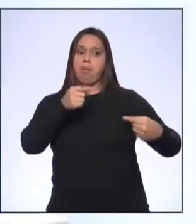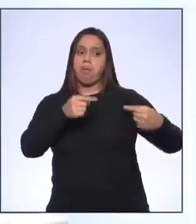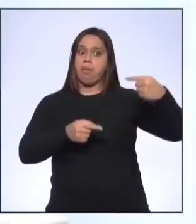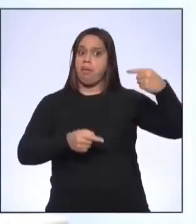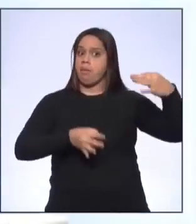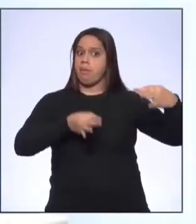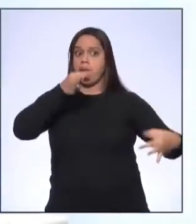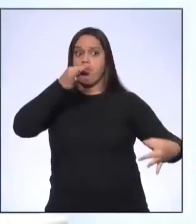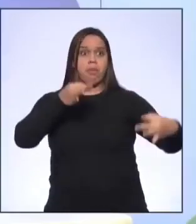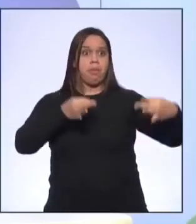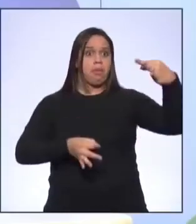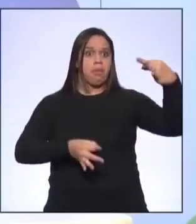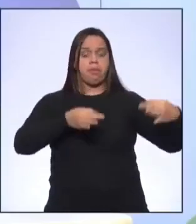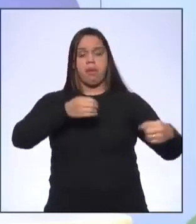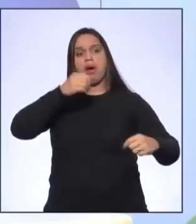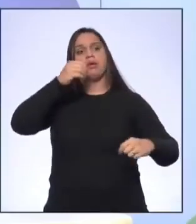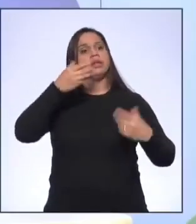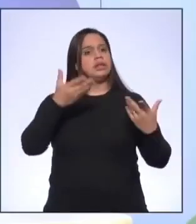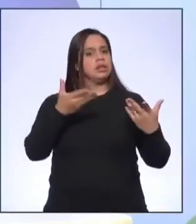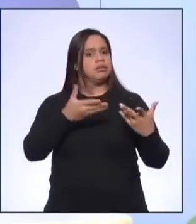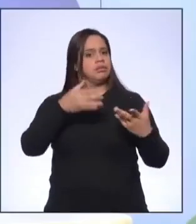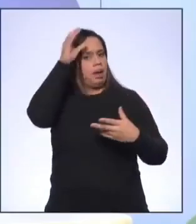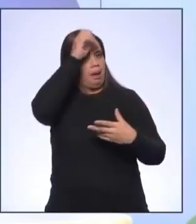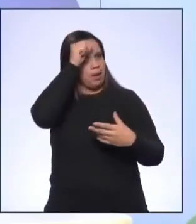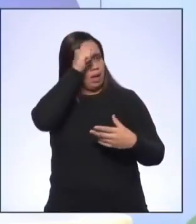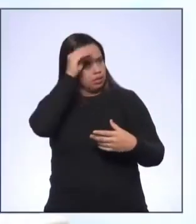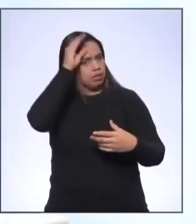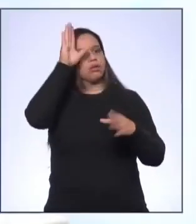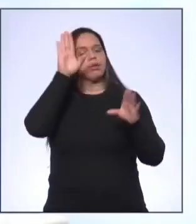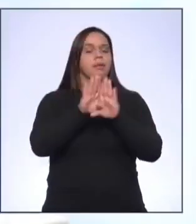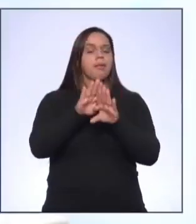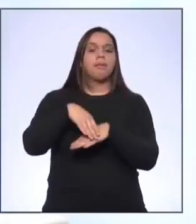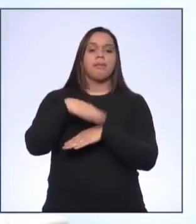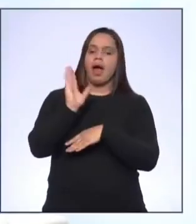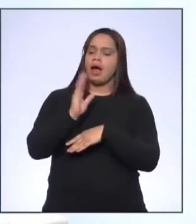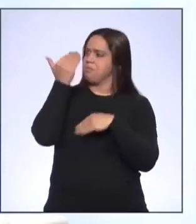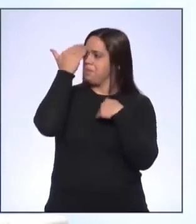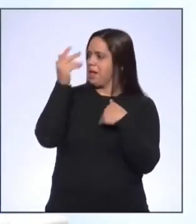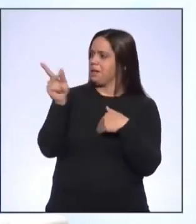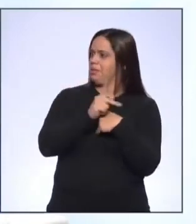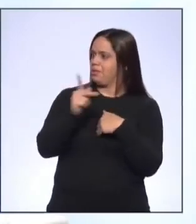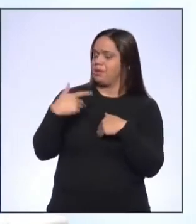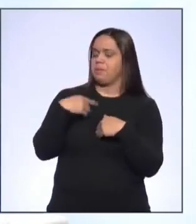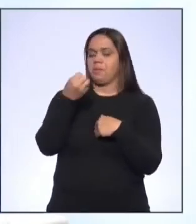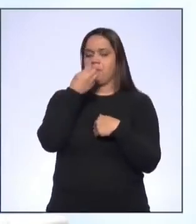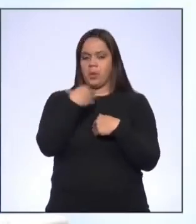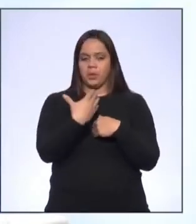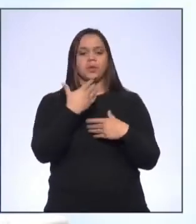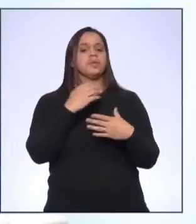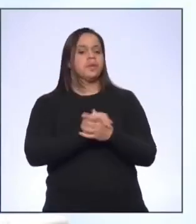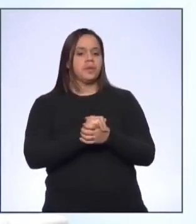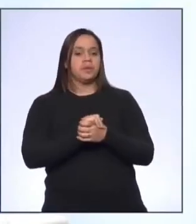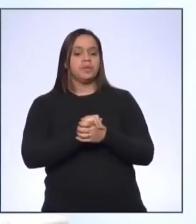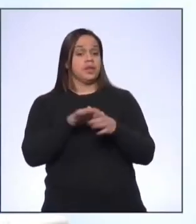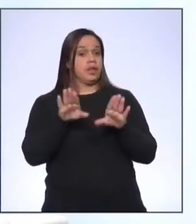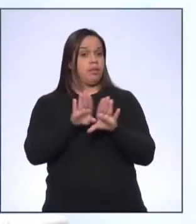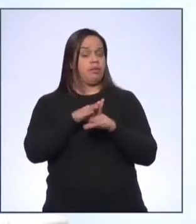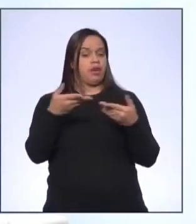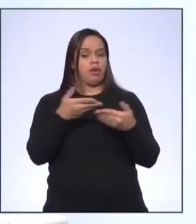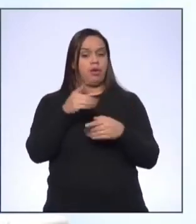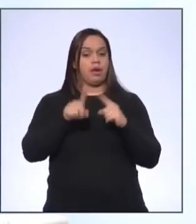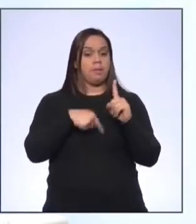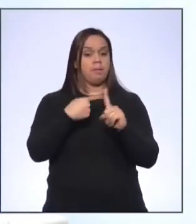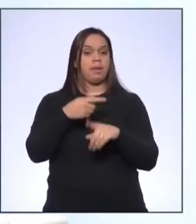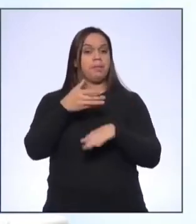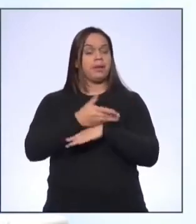e enriquecendo aí cada vez mais, né, professor? Exato. Muito obrigado, professora. Nossa, enriquecendo aqui a aula. Muito bom. Gente, olha, vamos mais uma participação no